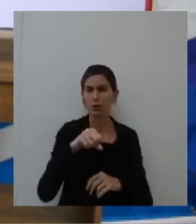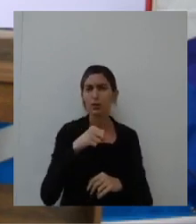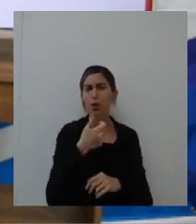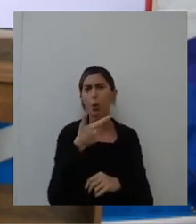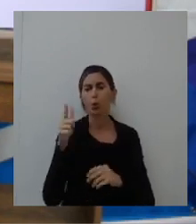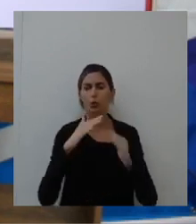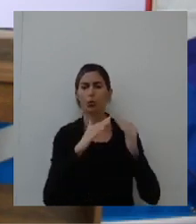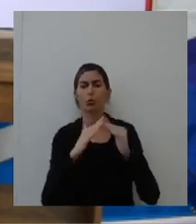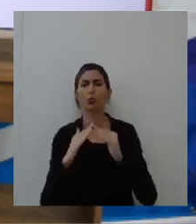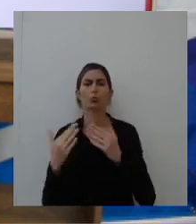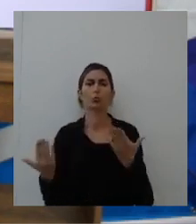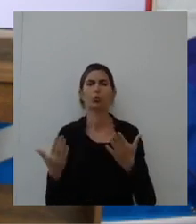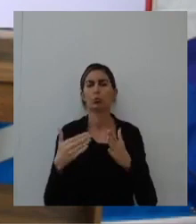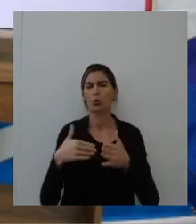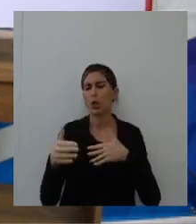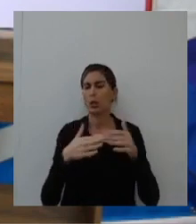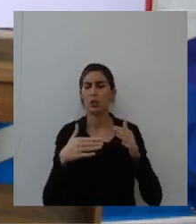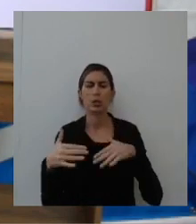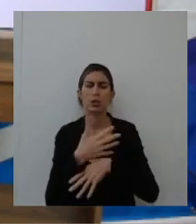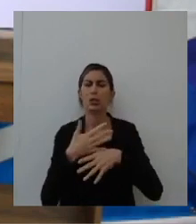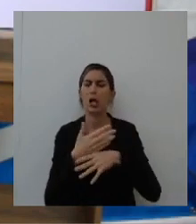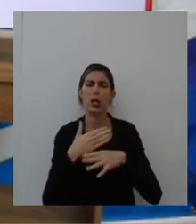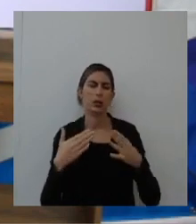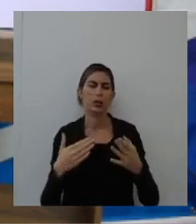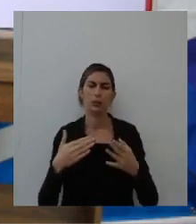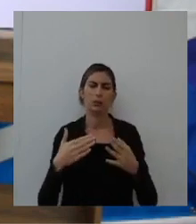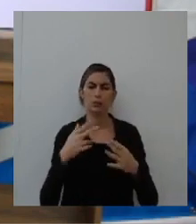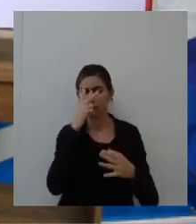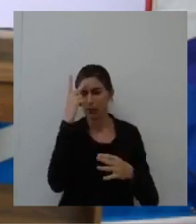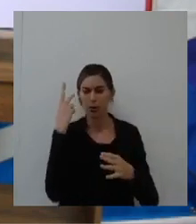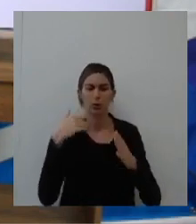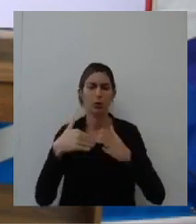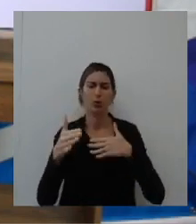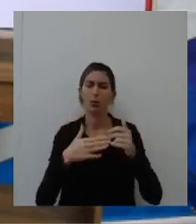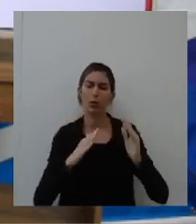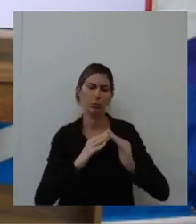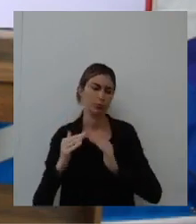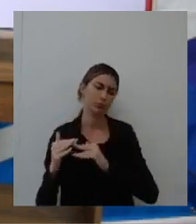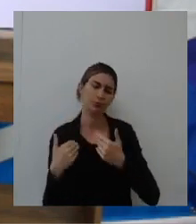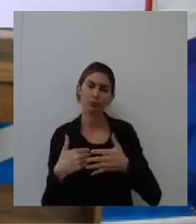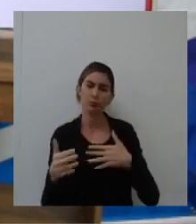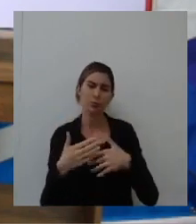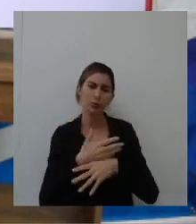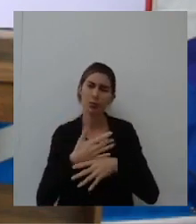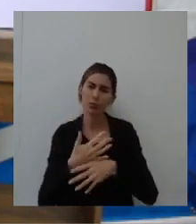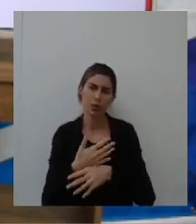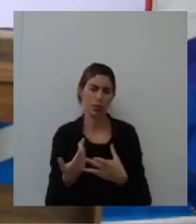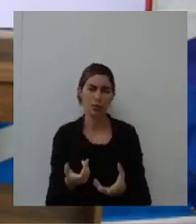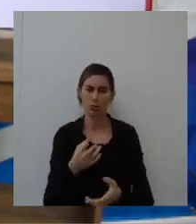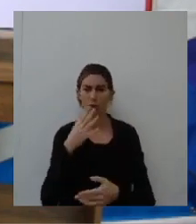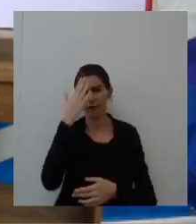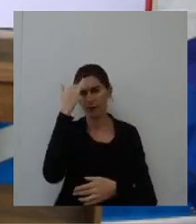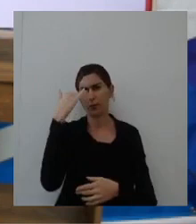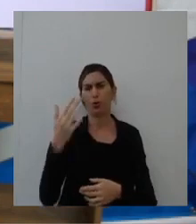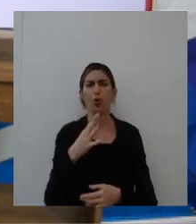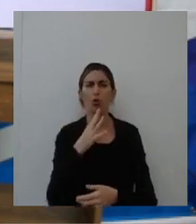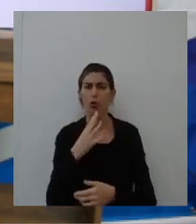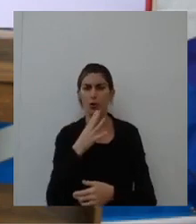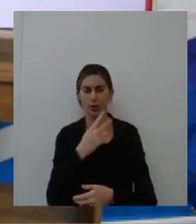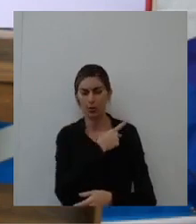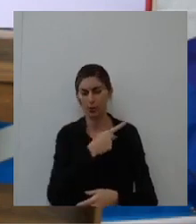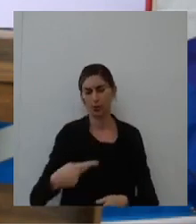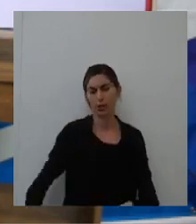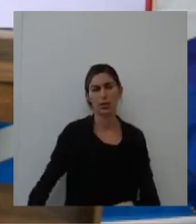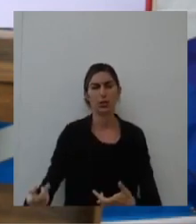um morador qualquer da cidade. Claro que existem moradores que são moradores super conhecidos, por exemplo, o presidente